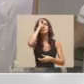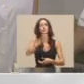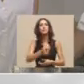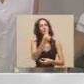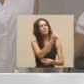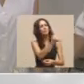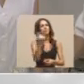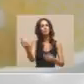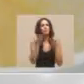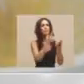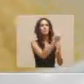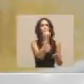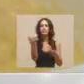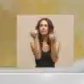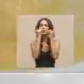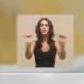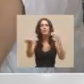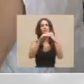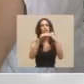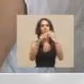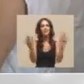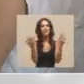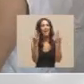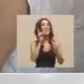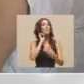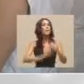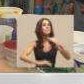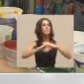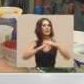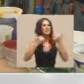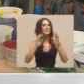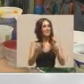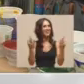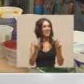Dignidade, respeito, individualidade, autonomia e igualdade. Estes